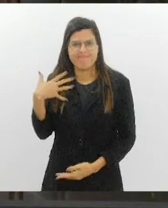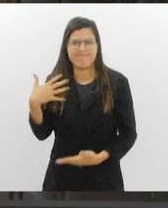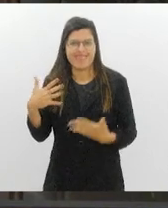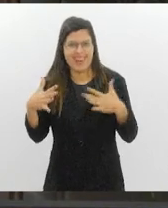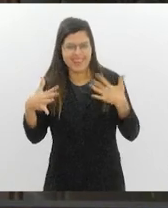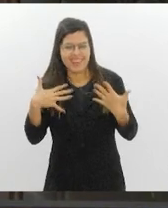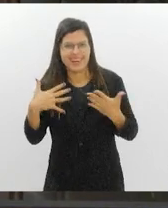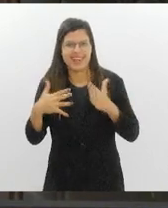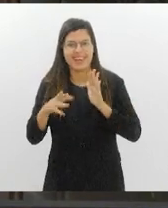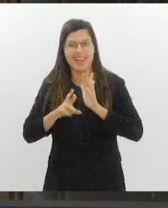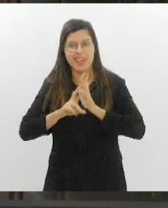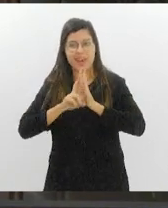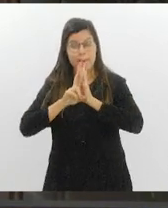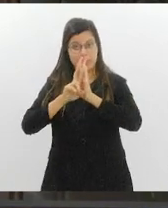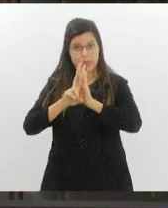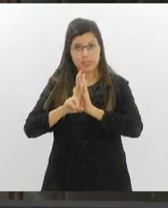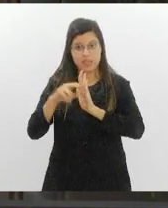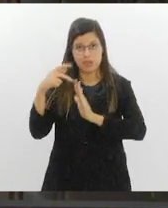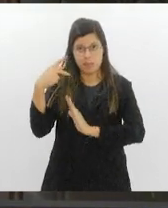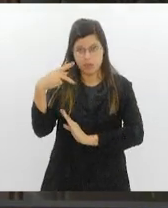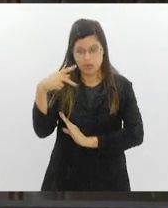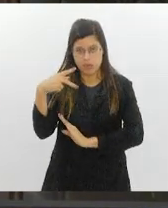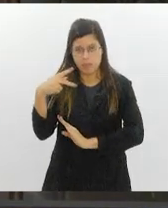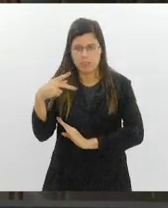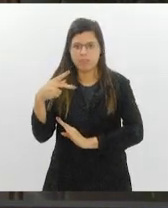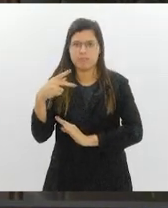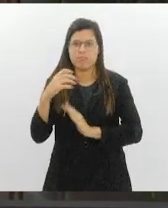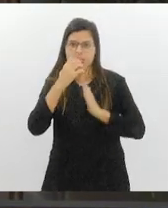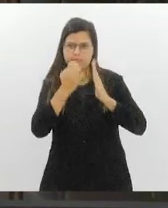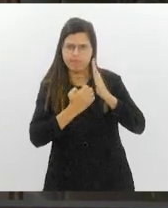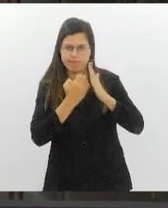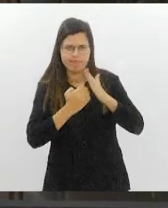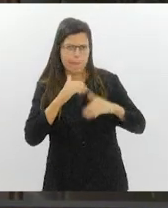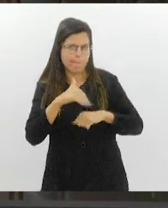Petrobras, que é uma empresa que, ao longo dos seus mais de 70 anos de